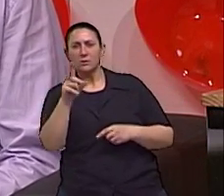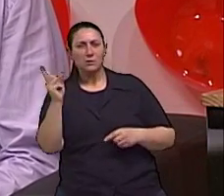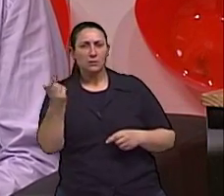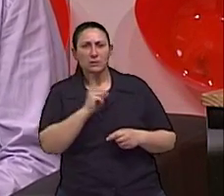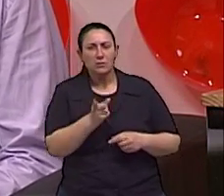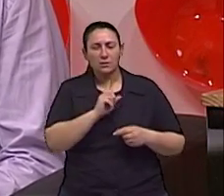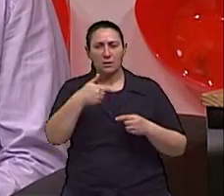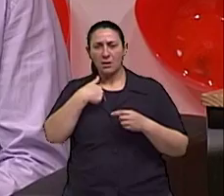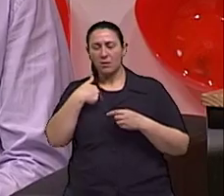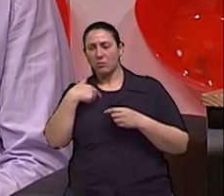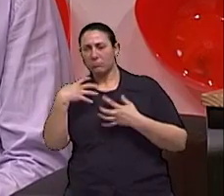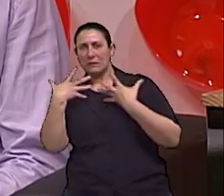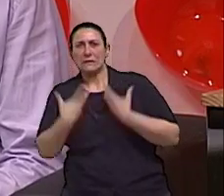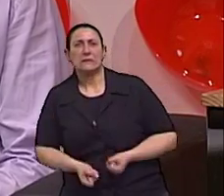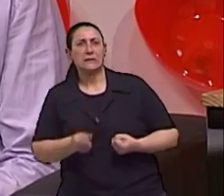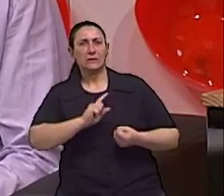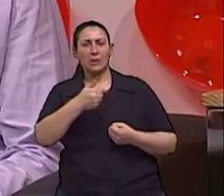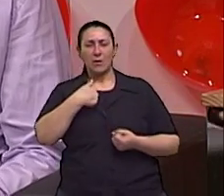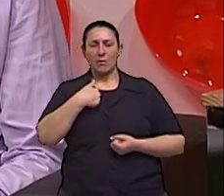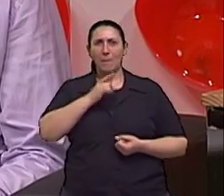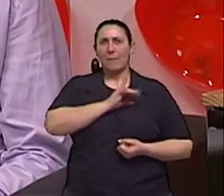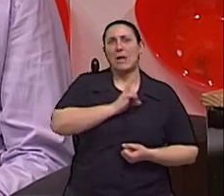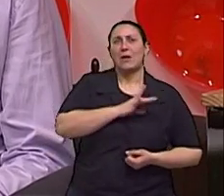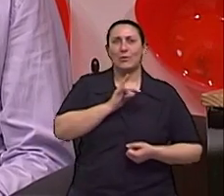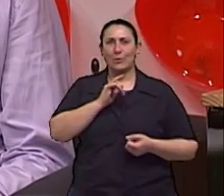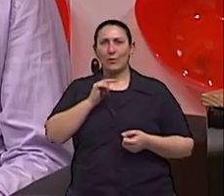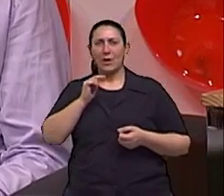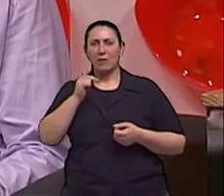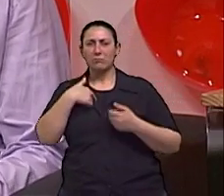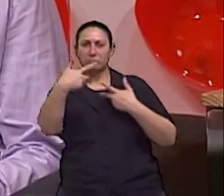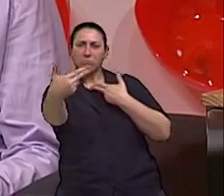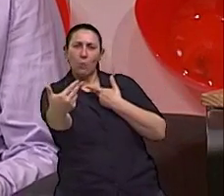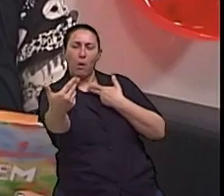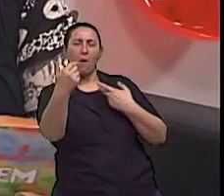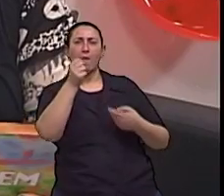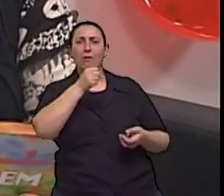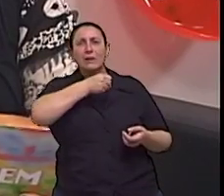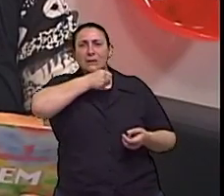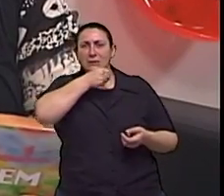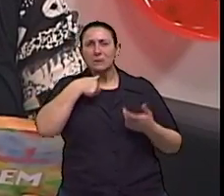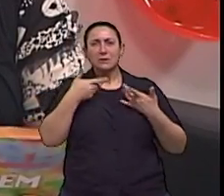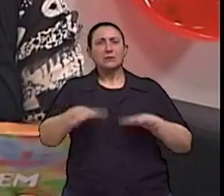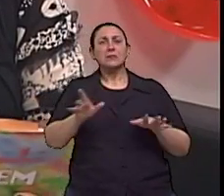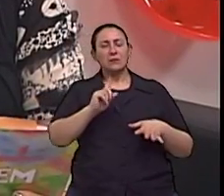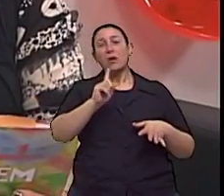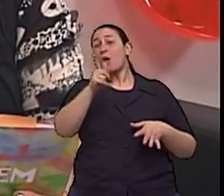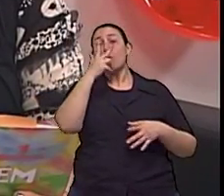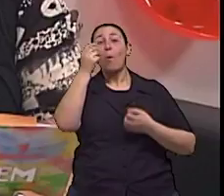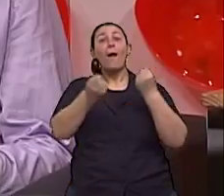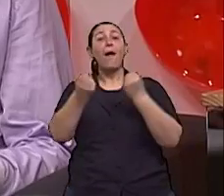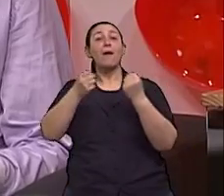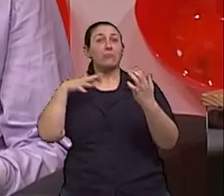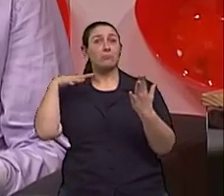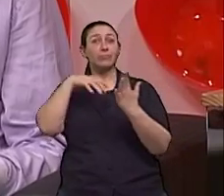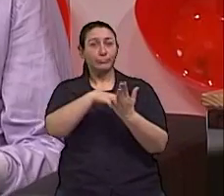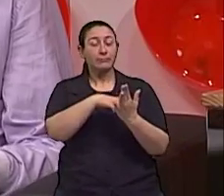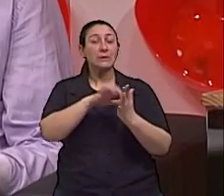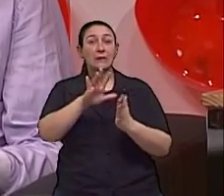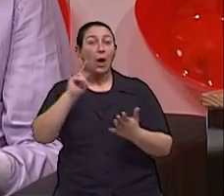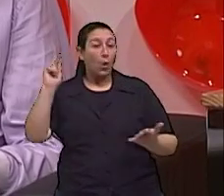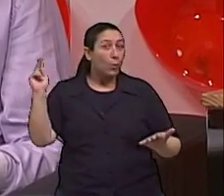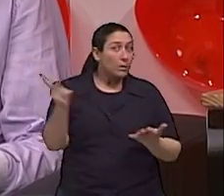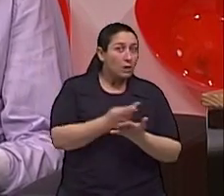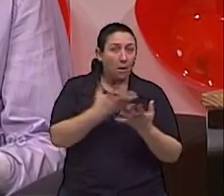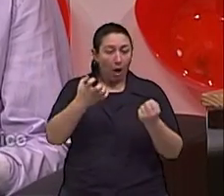eu estou sentindo, é um medo que eu tenho. É como do um meu envelhecimento. Exato. É como um acidente de trânsito. Quer dizer, quando acontece um acidente de trânsito, todo mundo